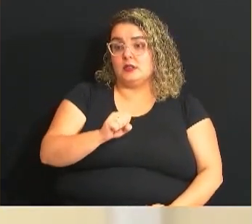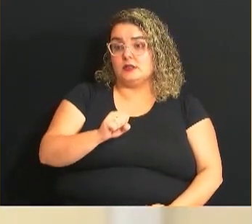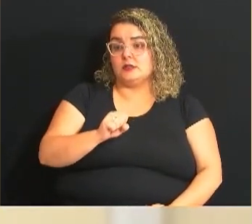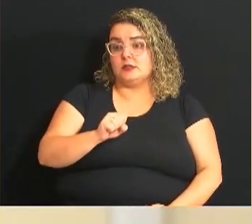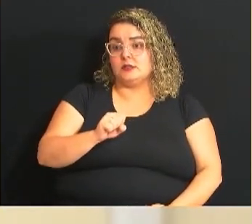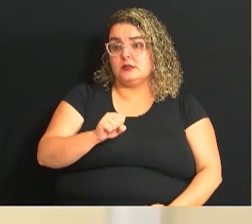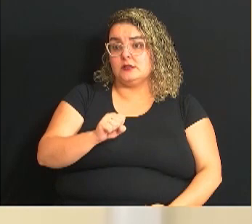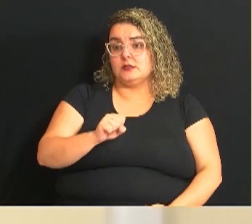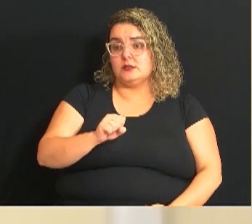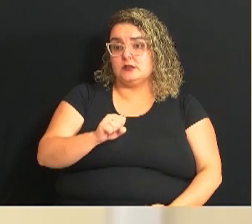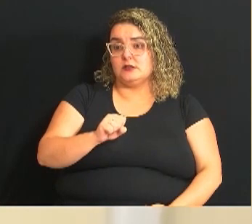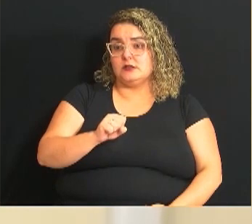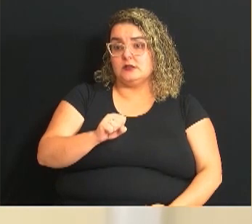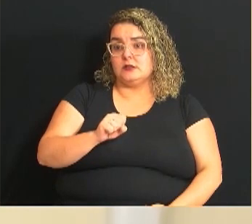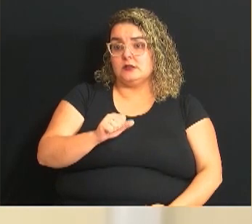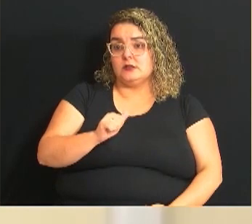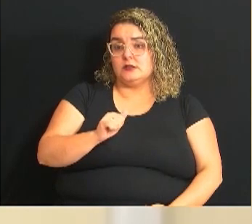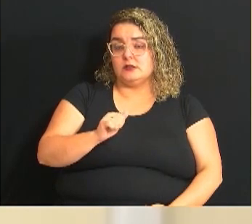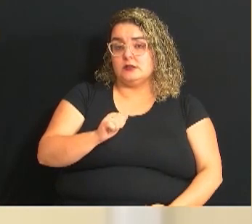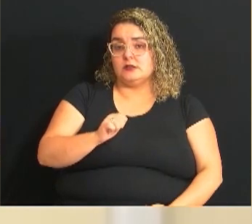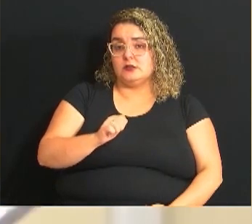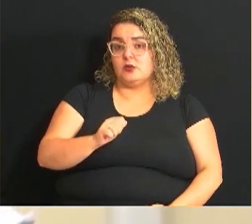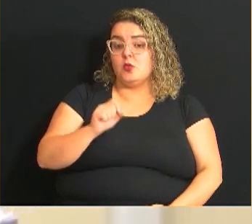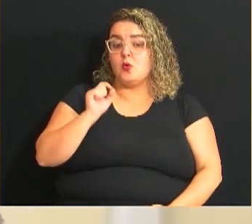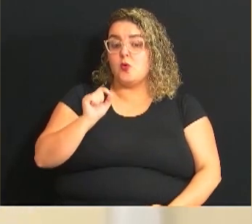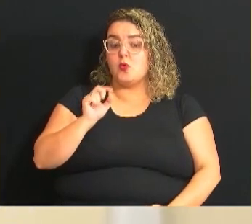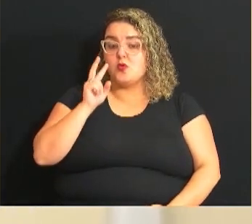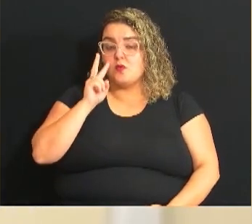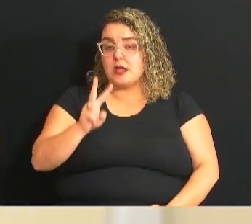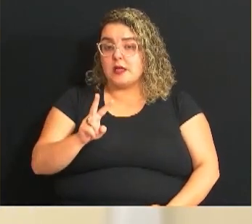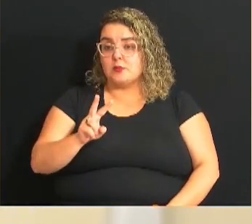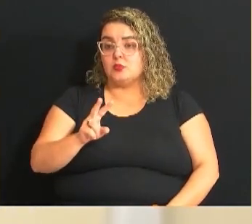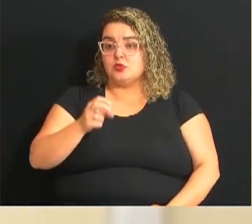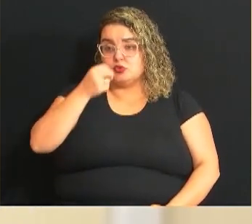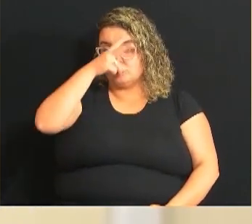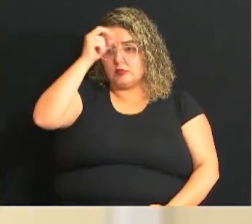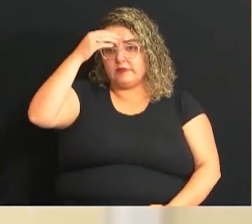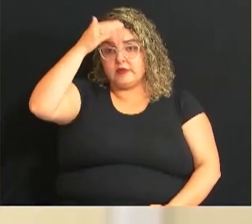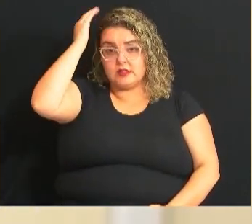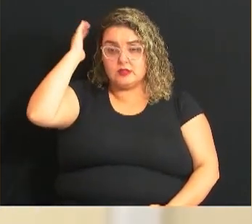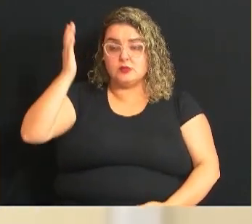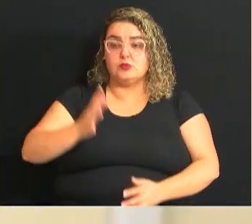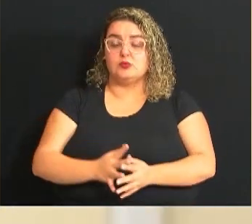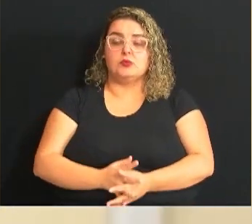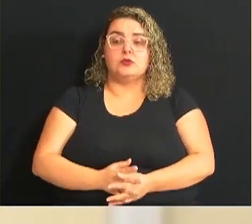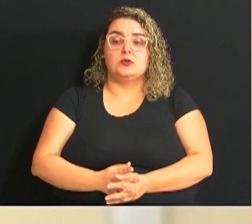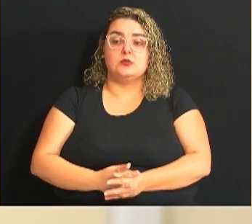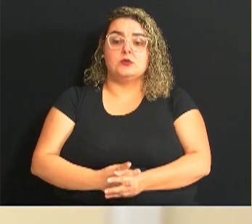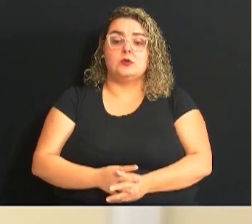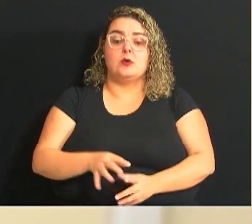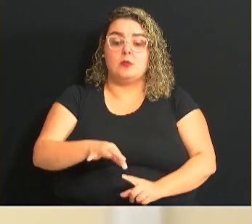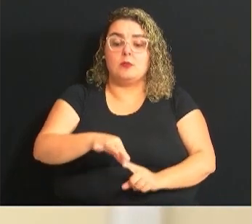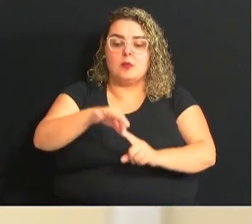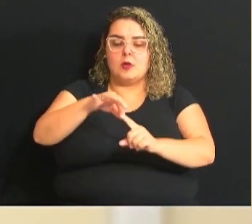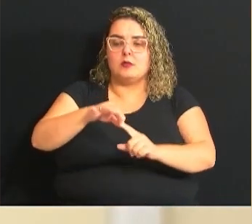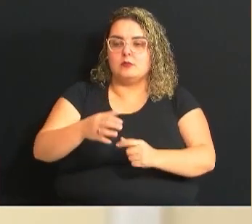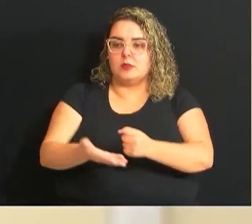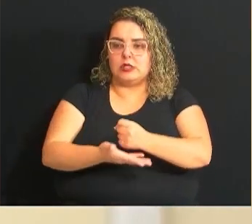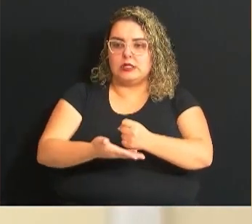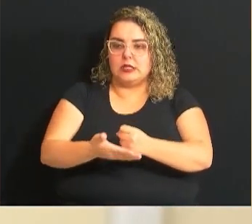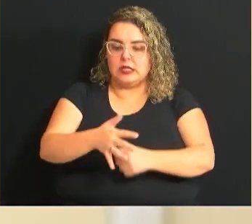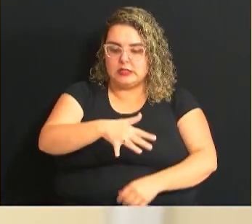Hoje o que a gente pode ver e constatar no orçamento é que o prefeito Dário Saad, ele continua priorizando basicamente as áreas